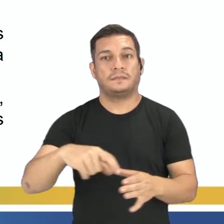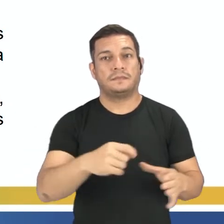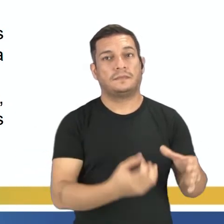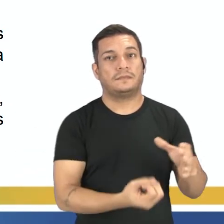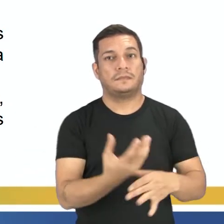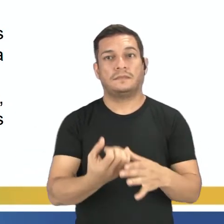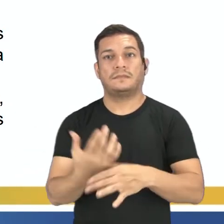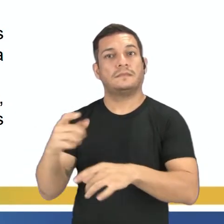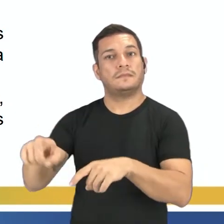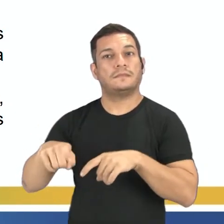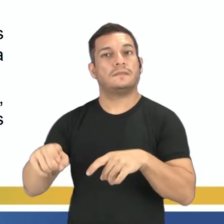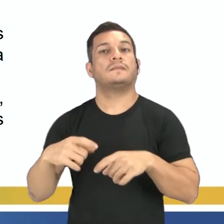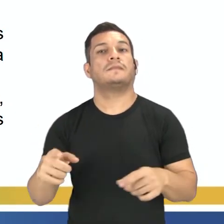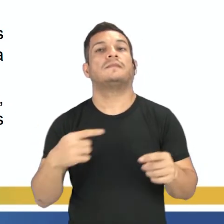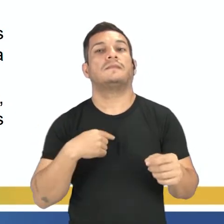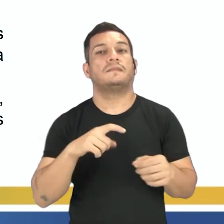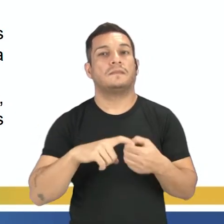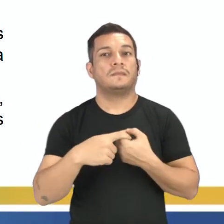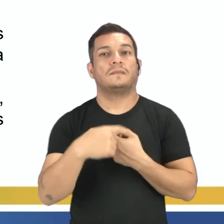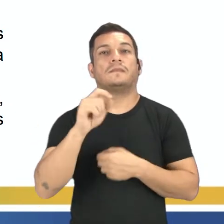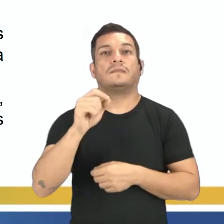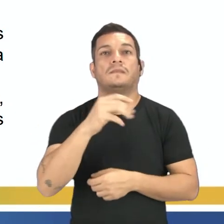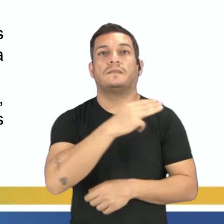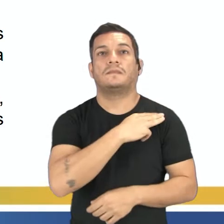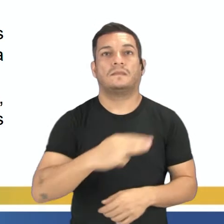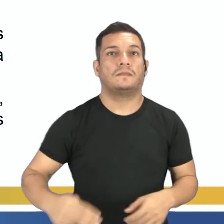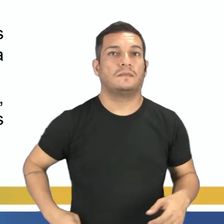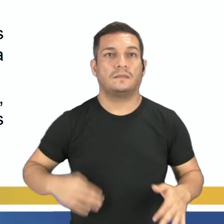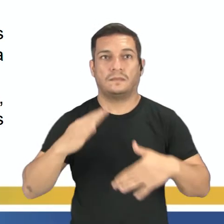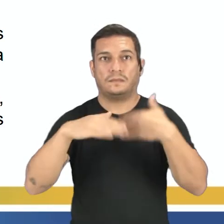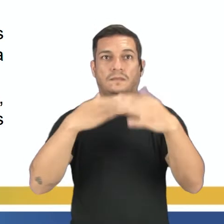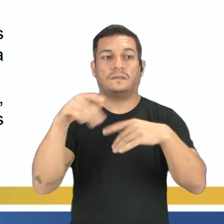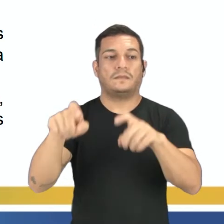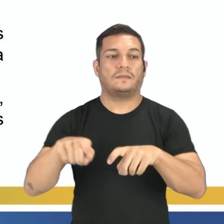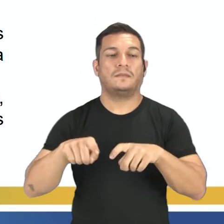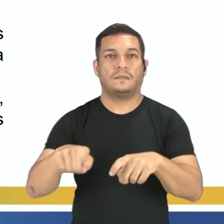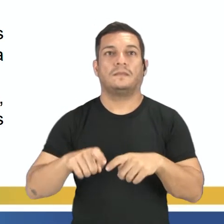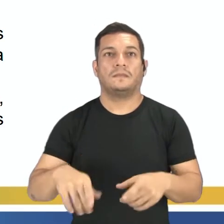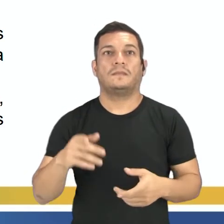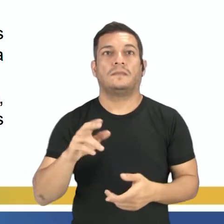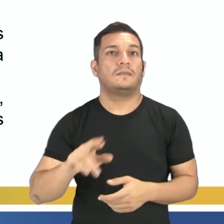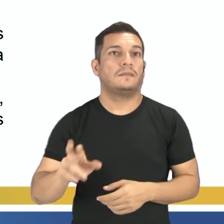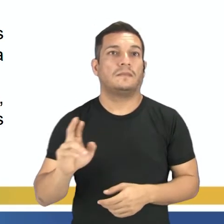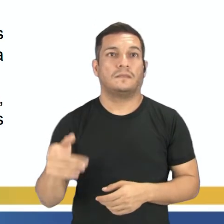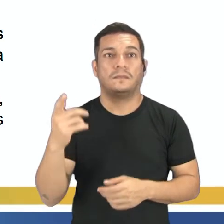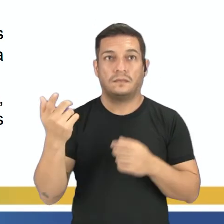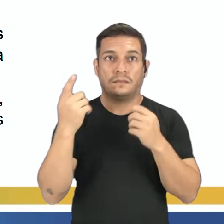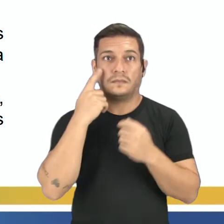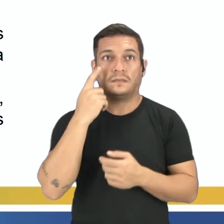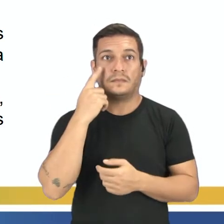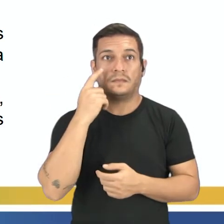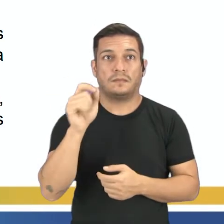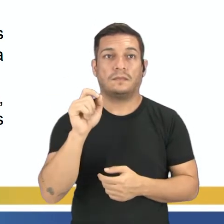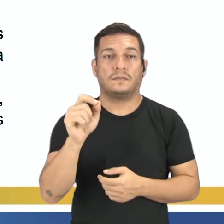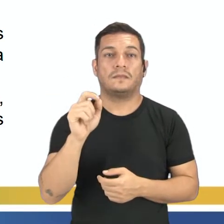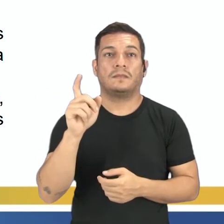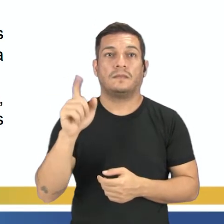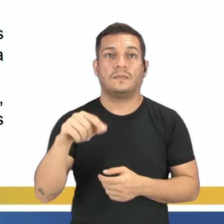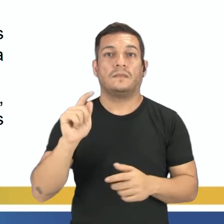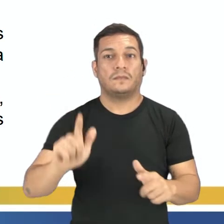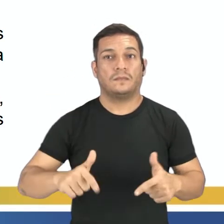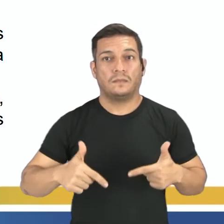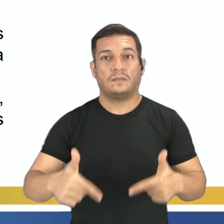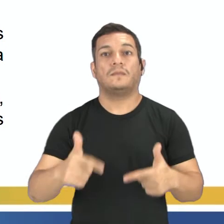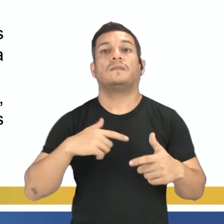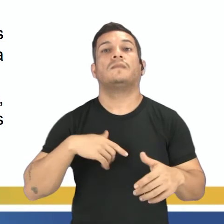agrária vinculada ao Ministério de Desenvolvimento Agrário. Não, a reforma agrária é uma bandeira de luta